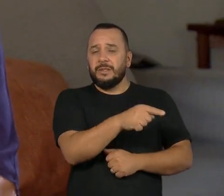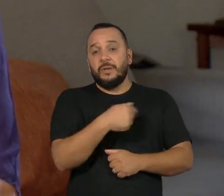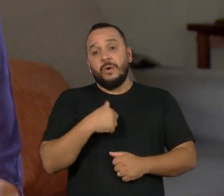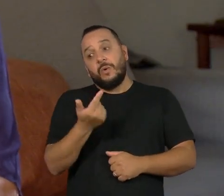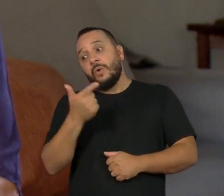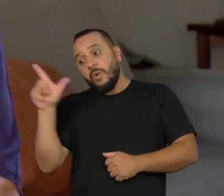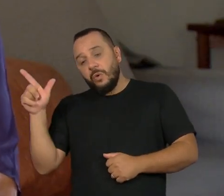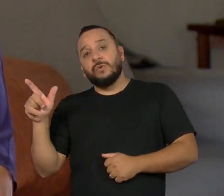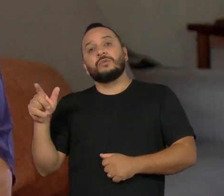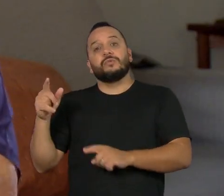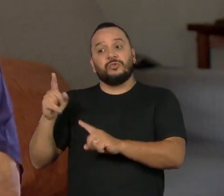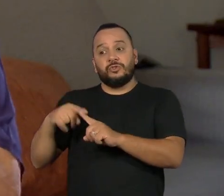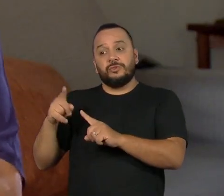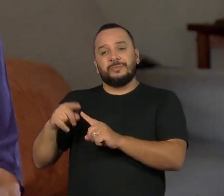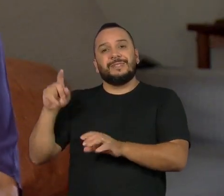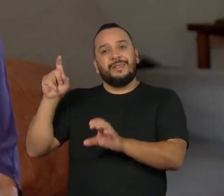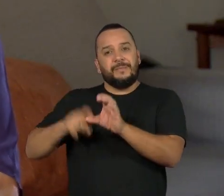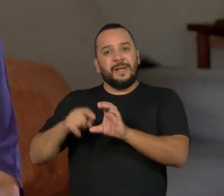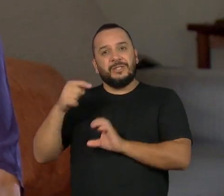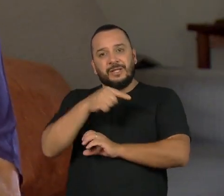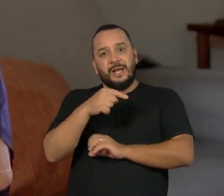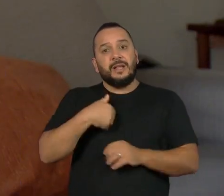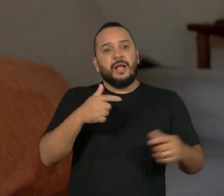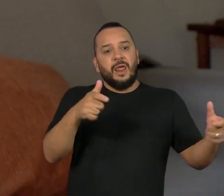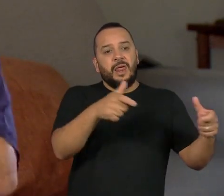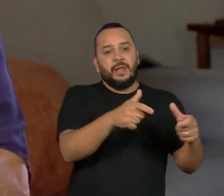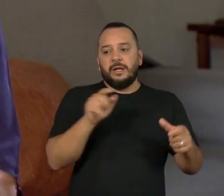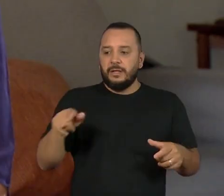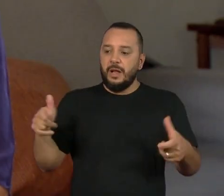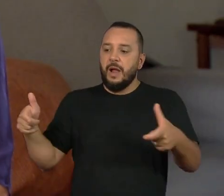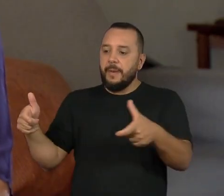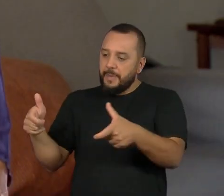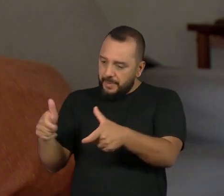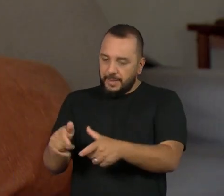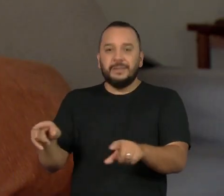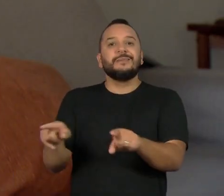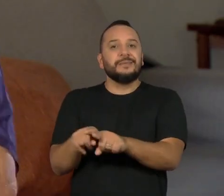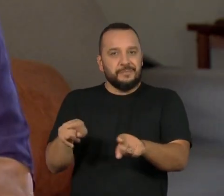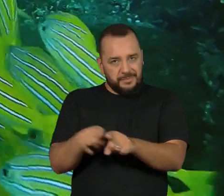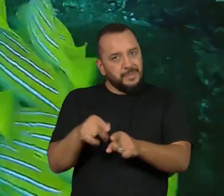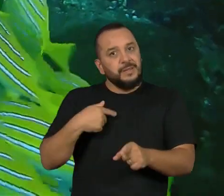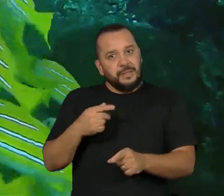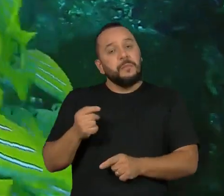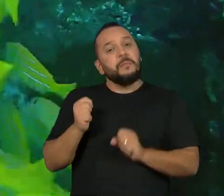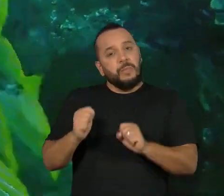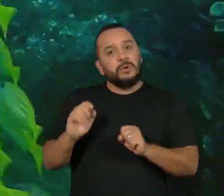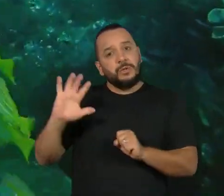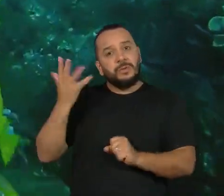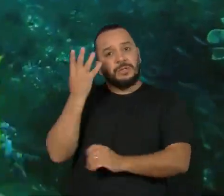que dependem daquela também entram no processo que poderá gerar ameaça para elas também.